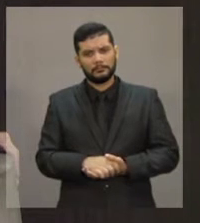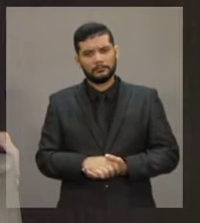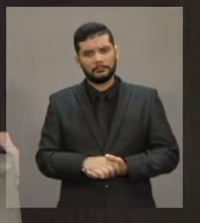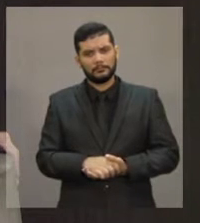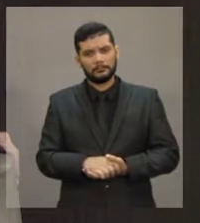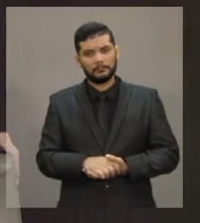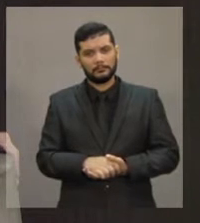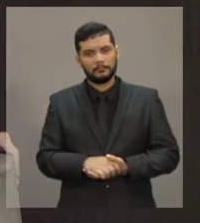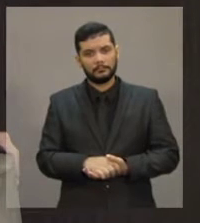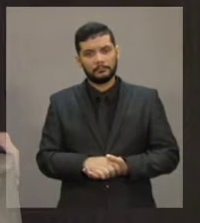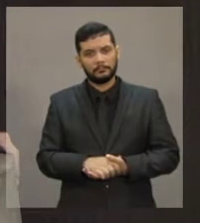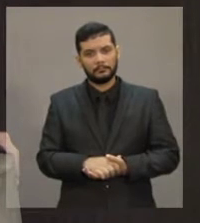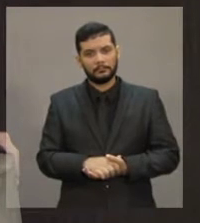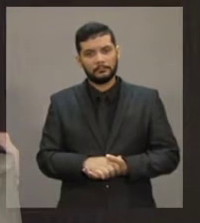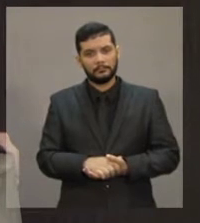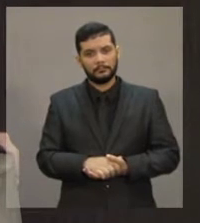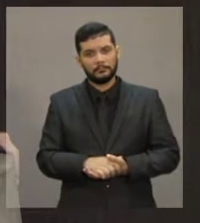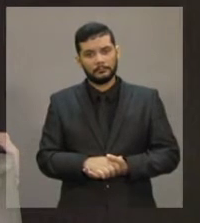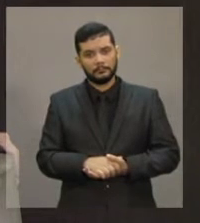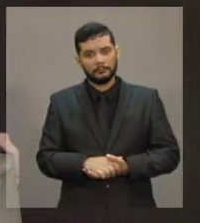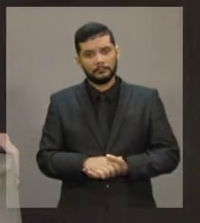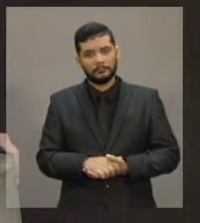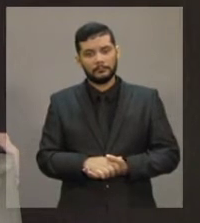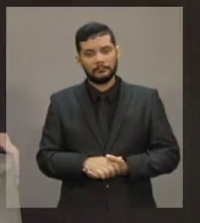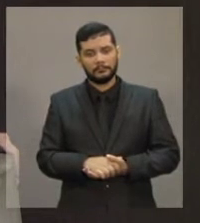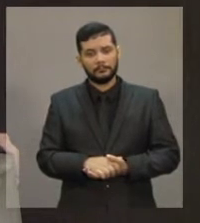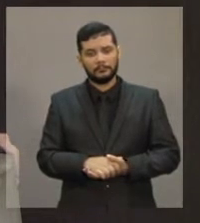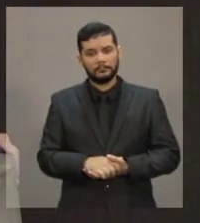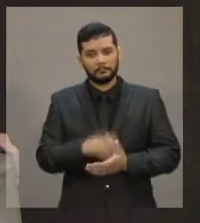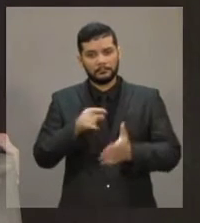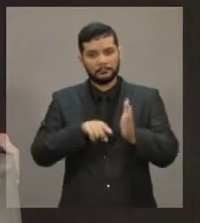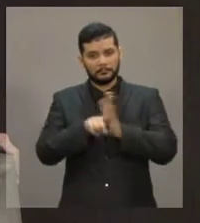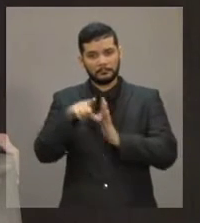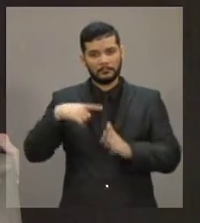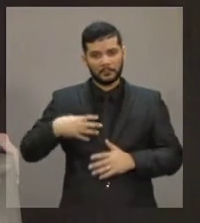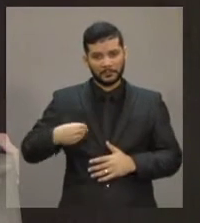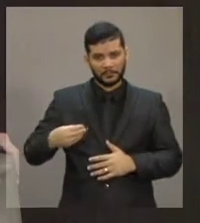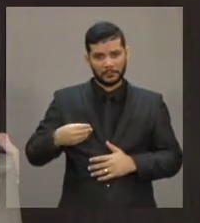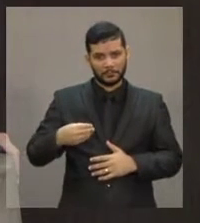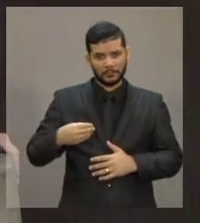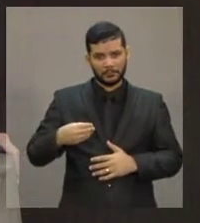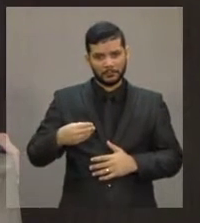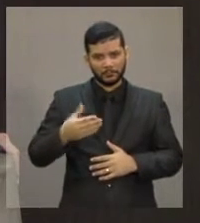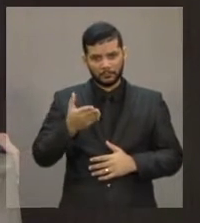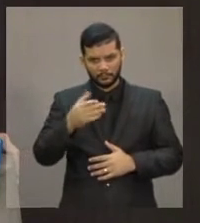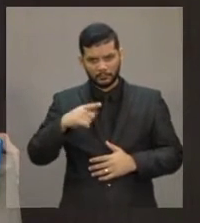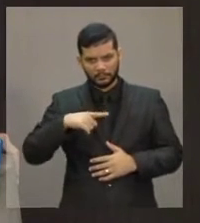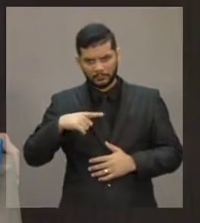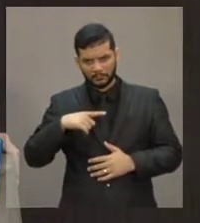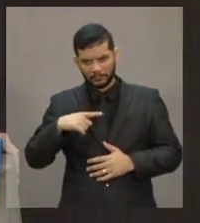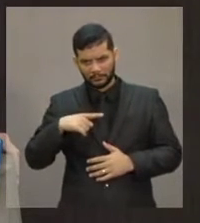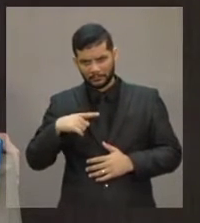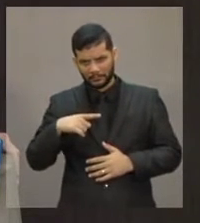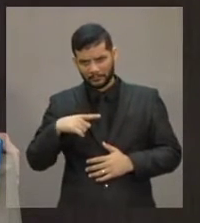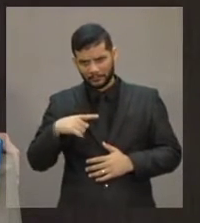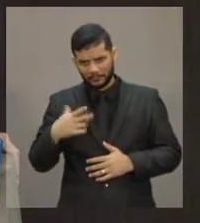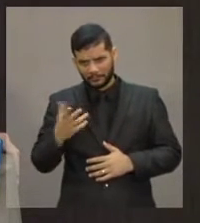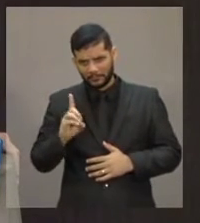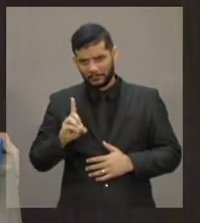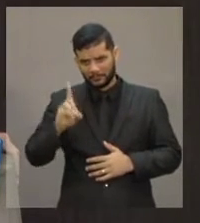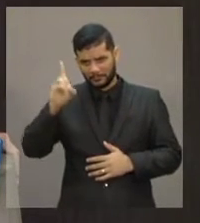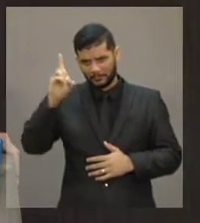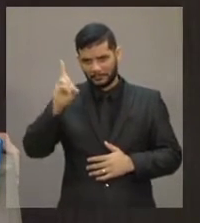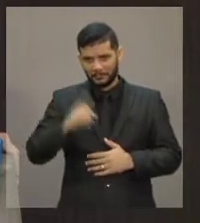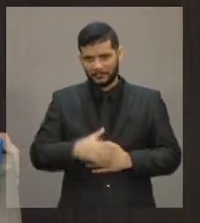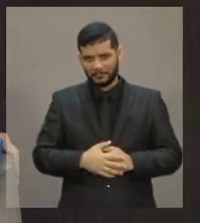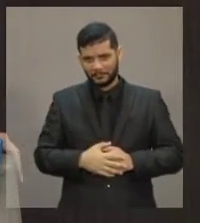Deus? Deputado, eu estou terminando. Responda a segunda pergunta. Creio, deputado. Pois não. Você falou que era ateu para deputada? Não, eu nunca nem tratei